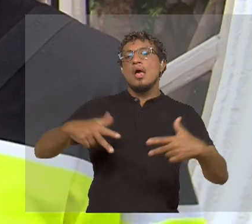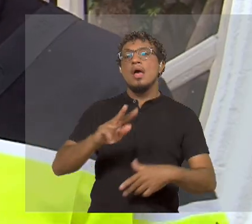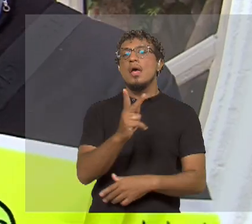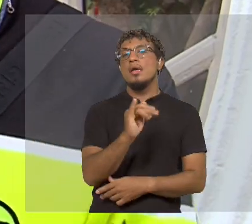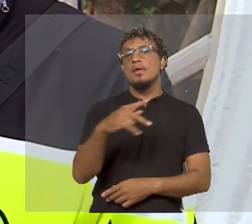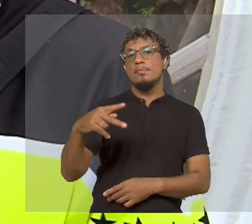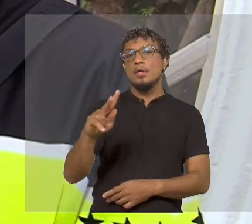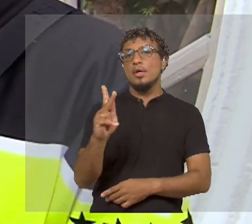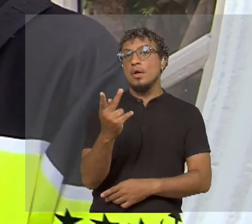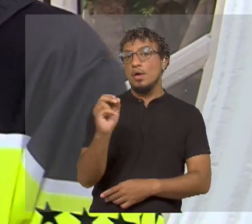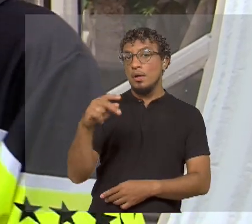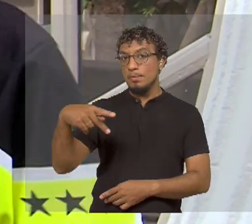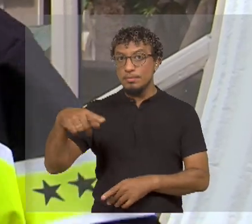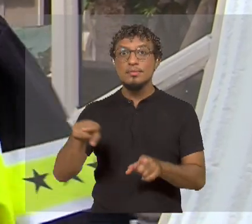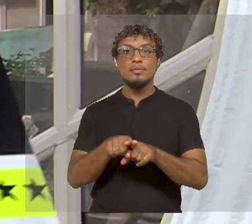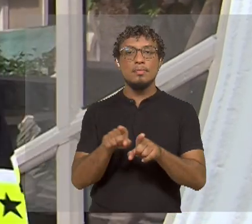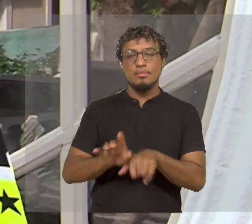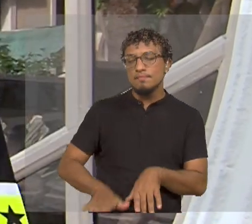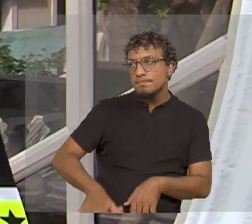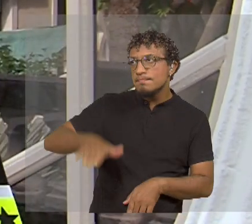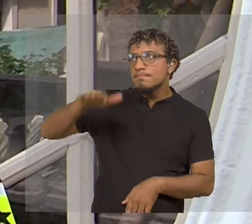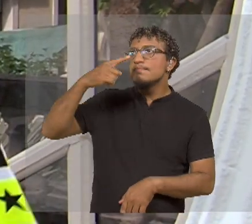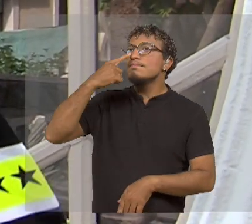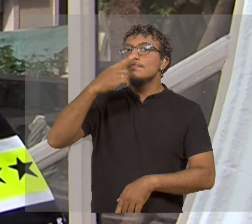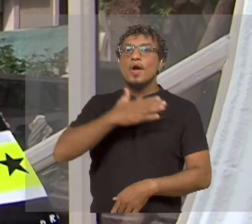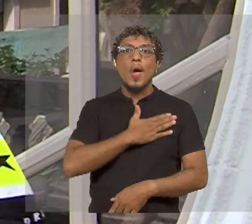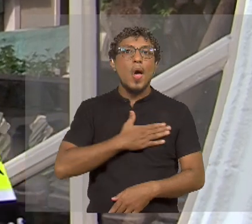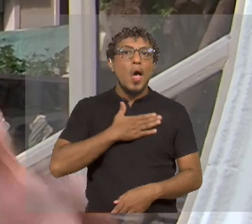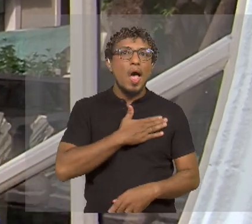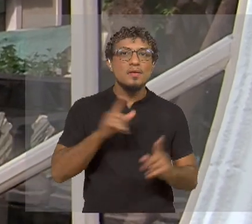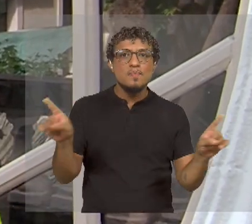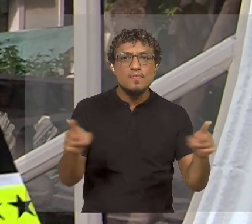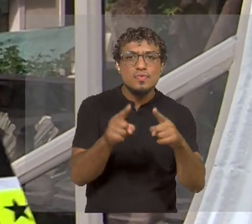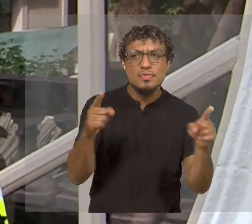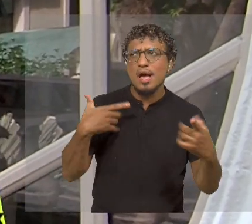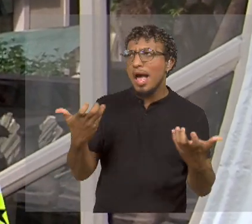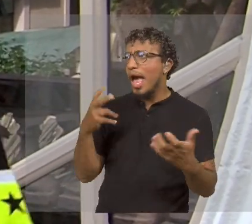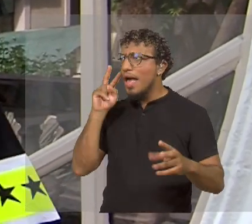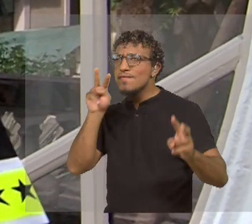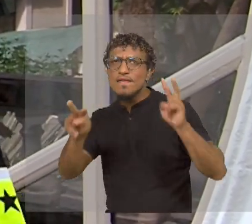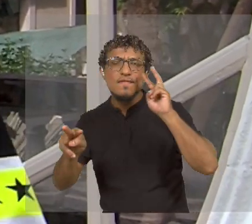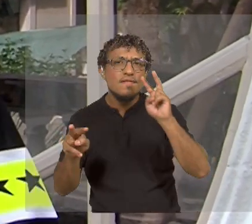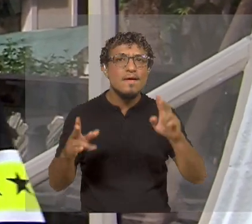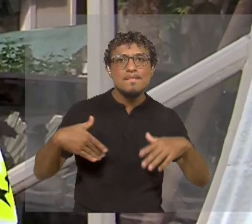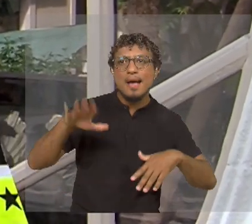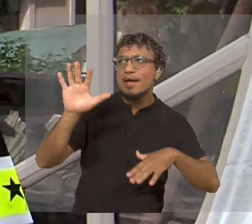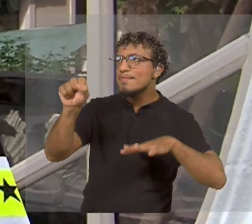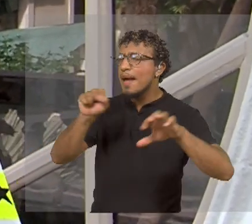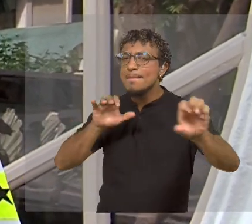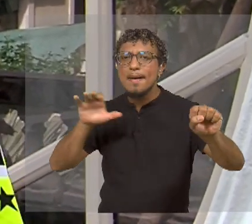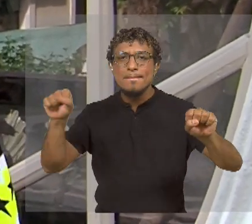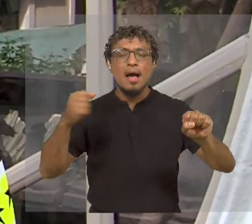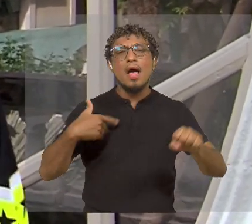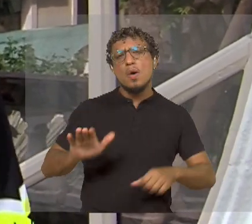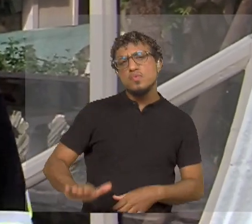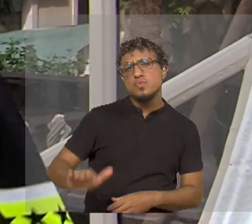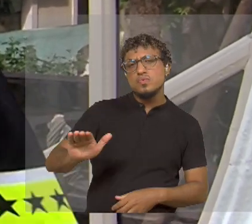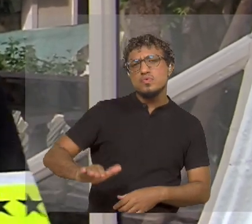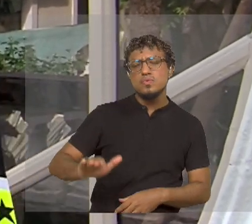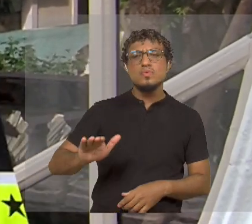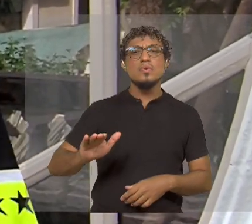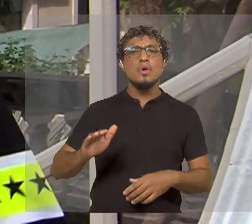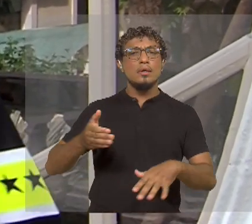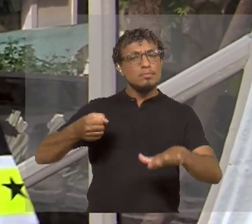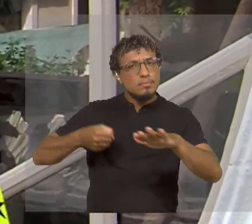criança. Eu sempre fui uma criança que gostava de música e queria ver o máximo possível. Então, desde menor eu fui injetado